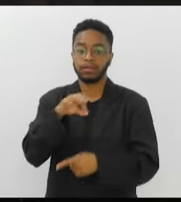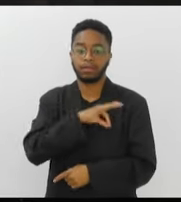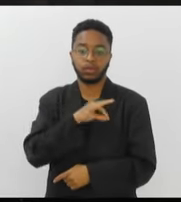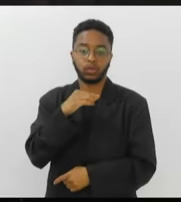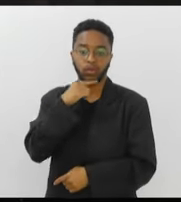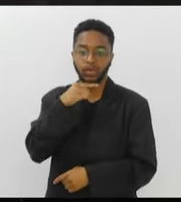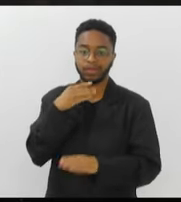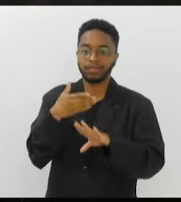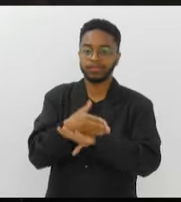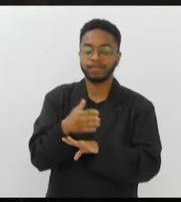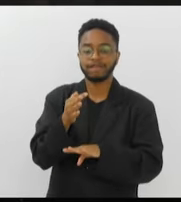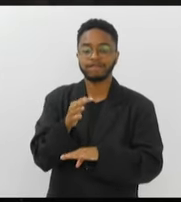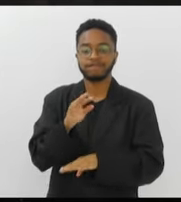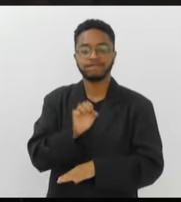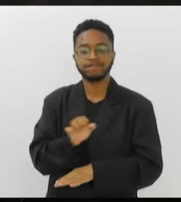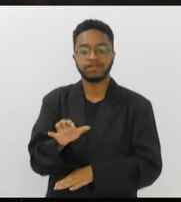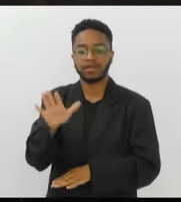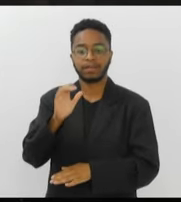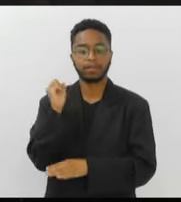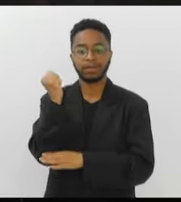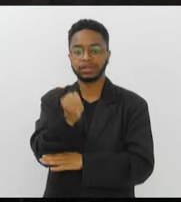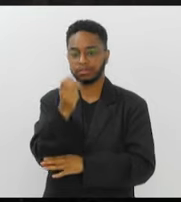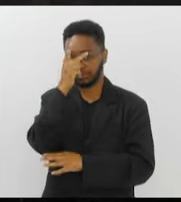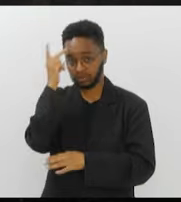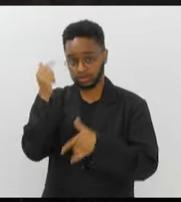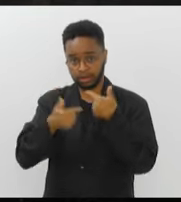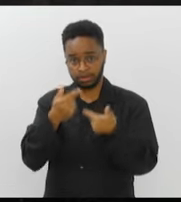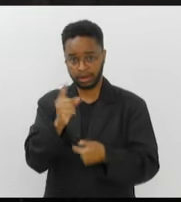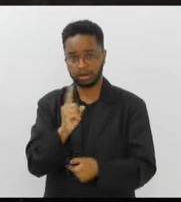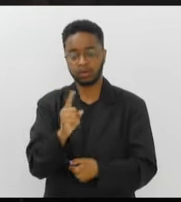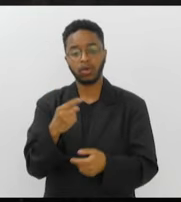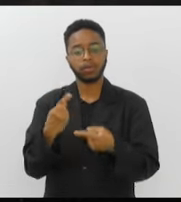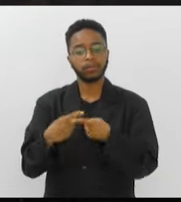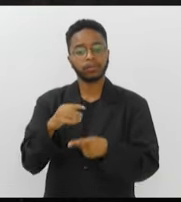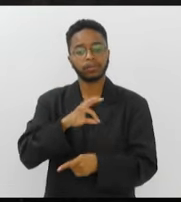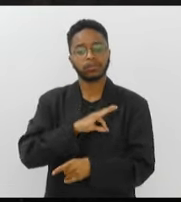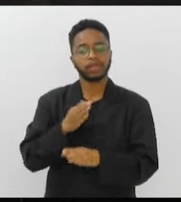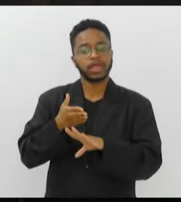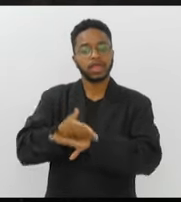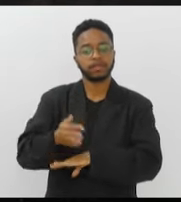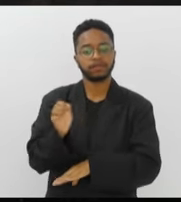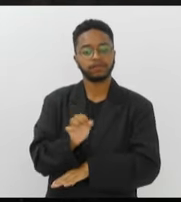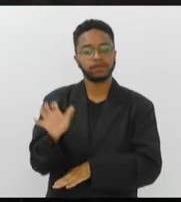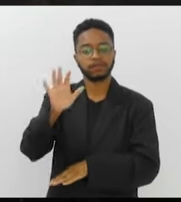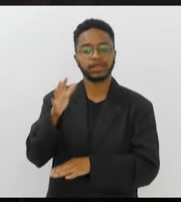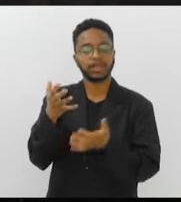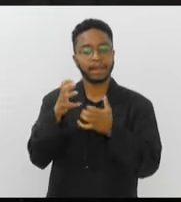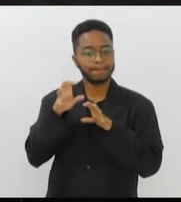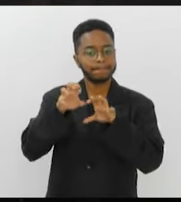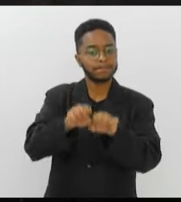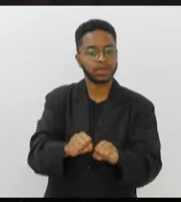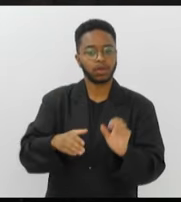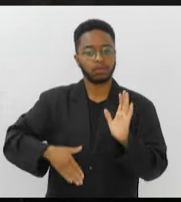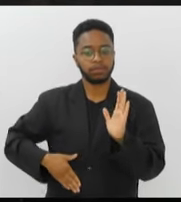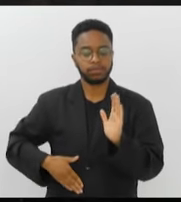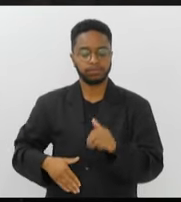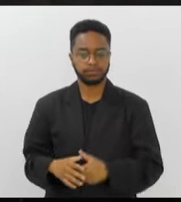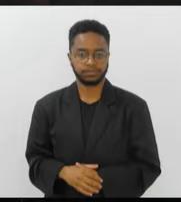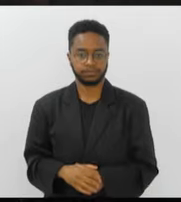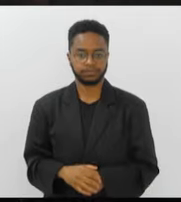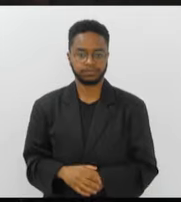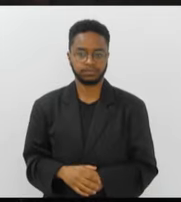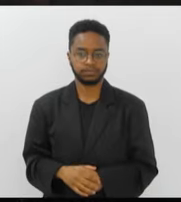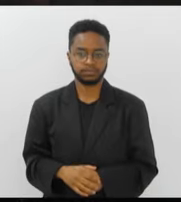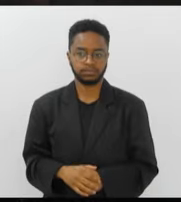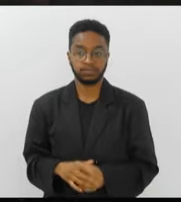entra na favela para matar o trabalhador. A polícia militar ela entra na favela para pegar o criminoso. E